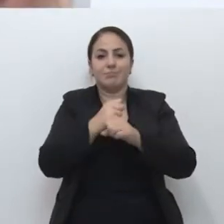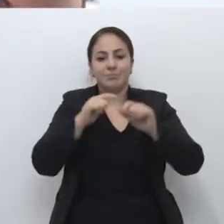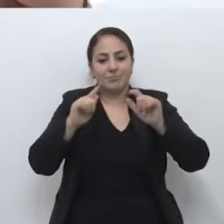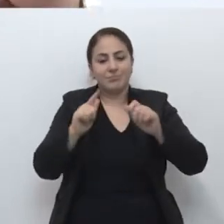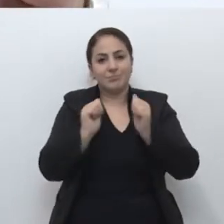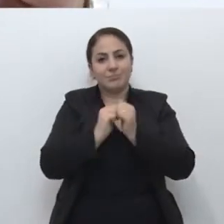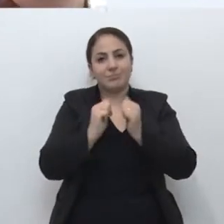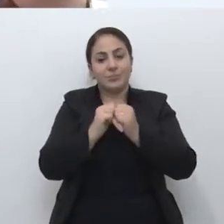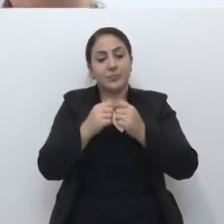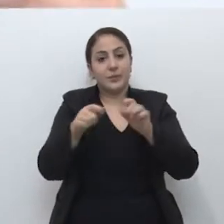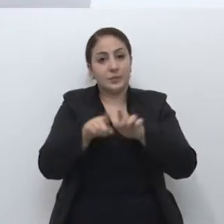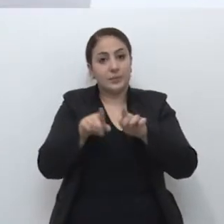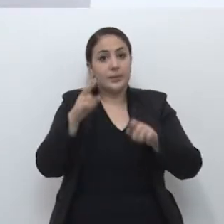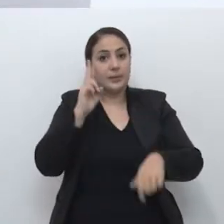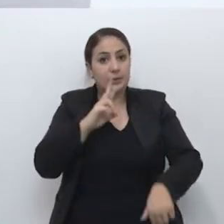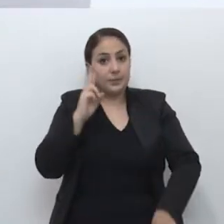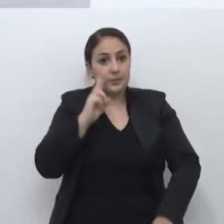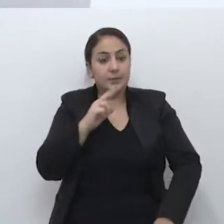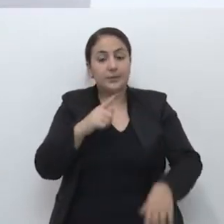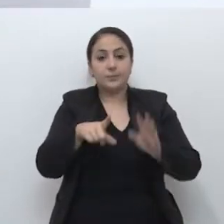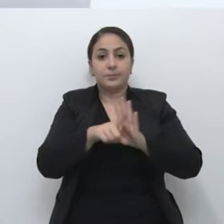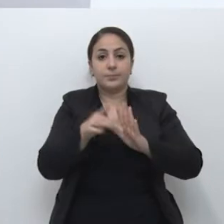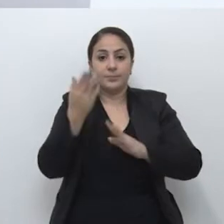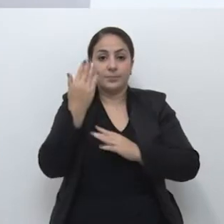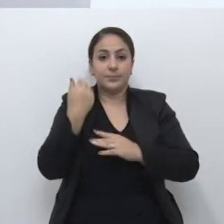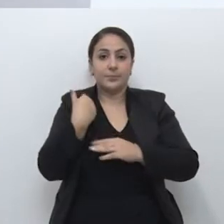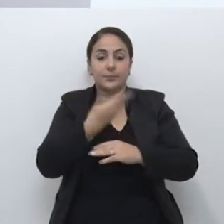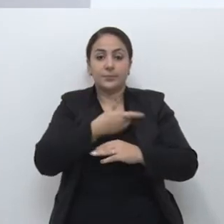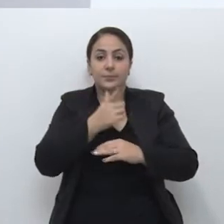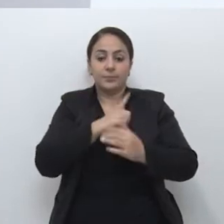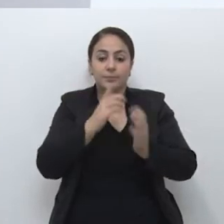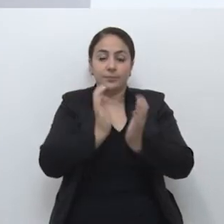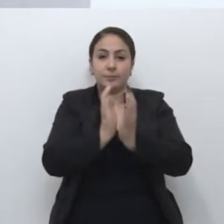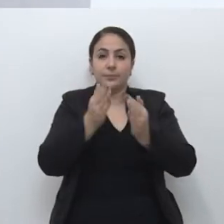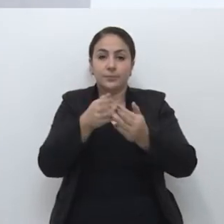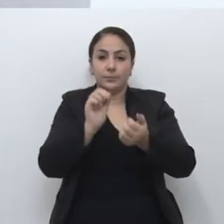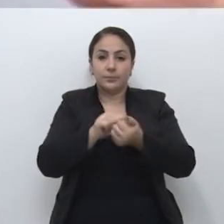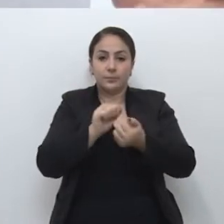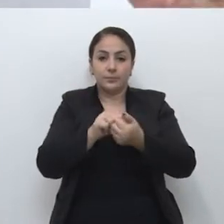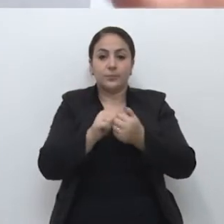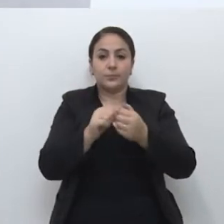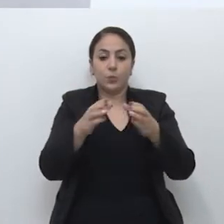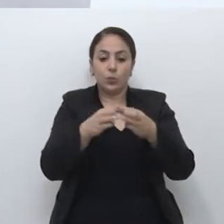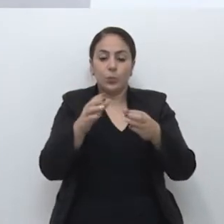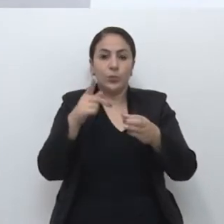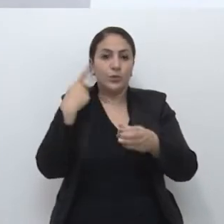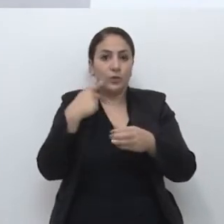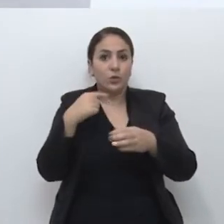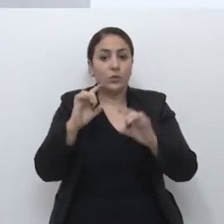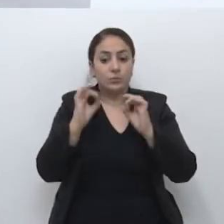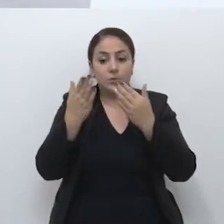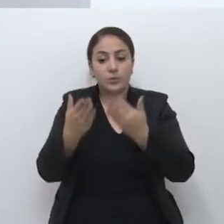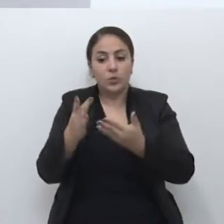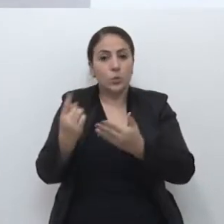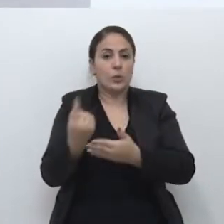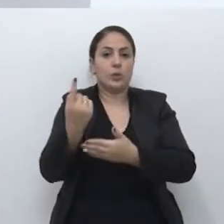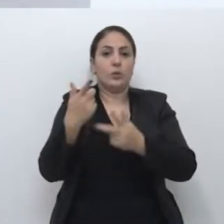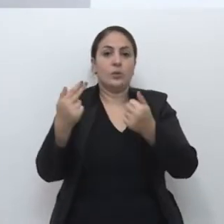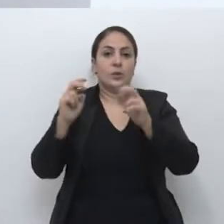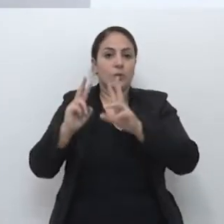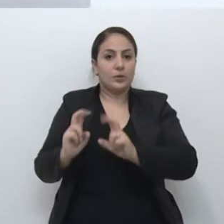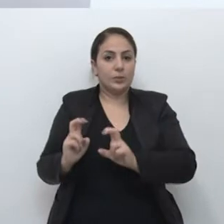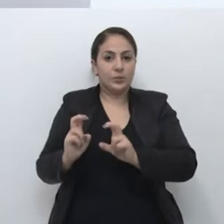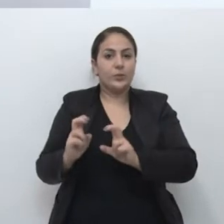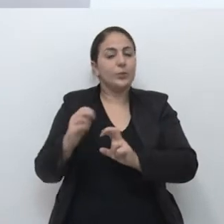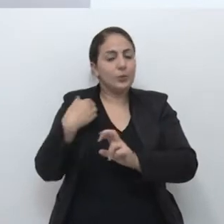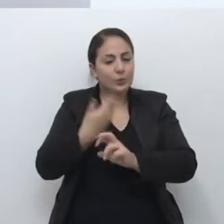lembrando que na legislatura passada nós tínhamos uma comissão aqui formada por um conjunto de vereadores que se dedicou única e exclusivamente a esse tema, e nós